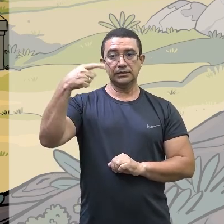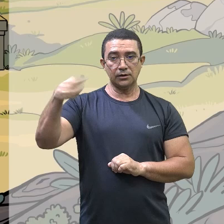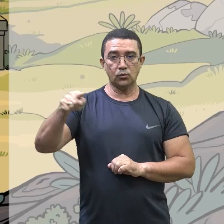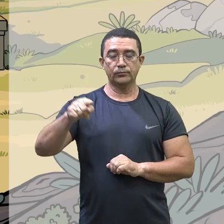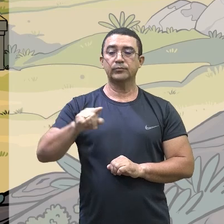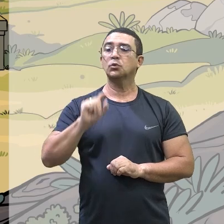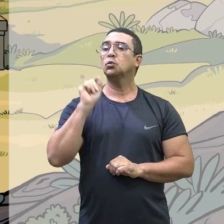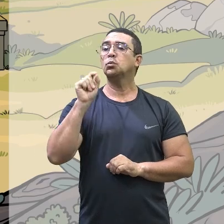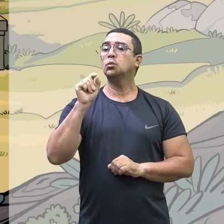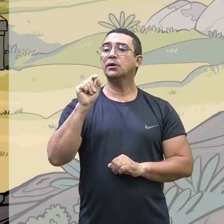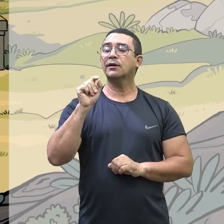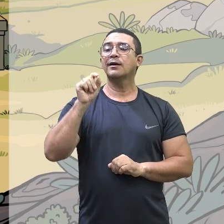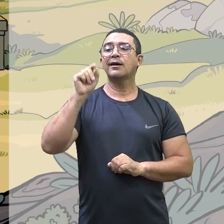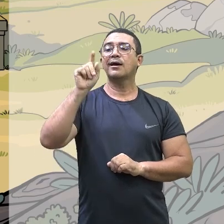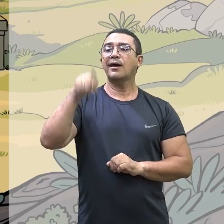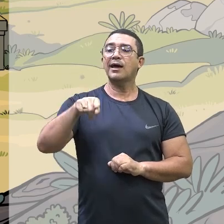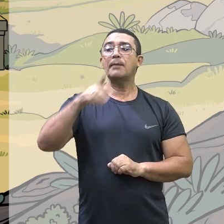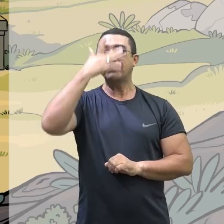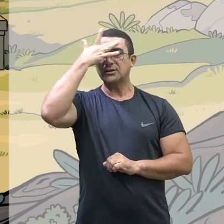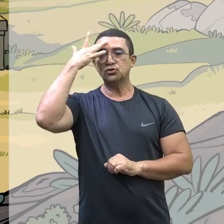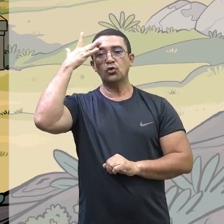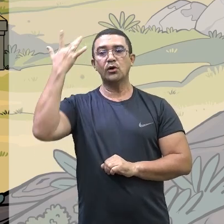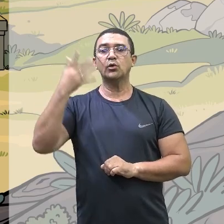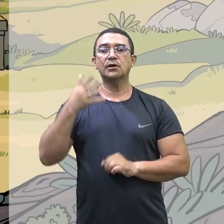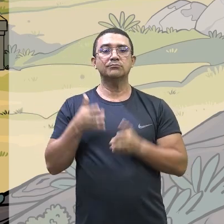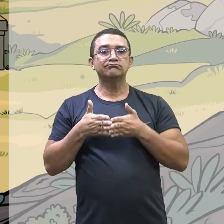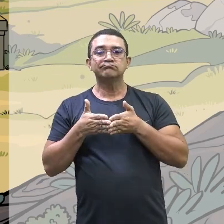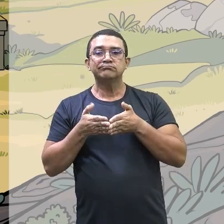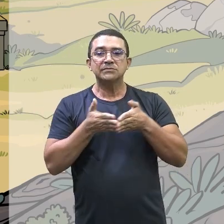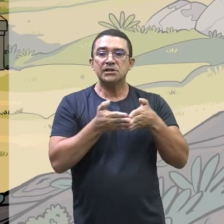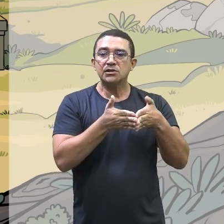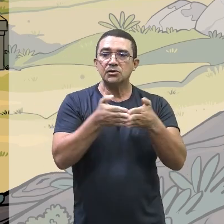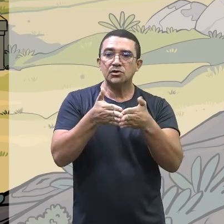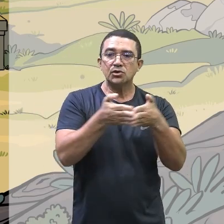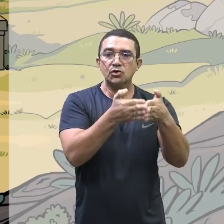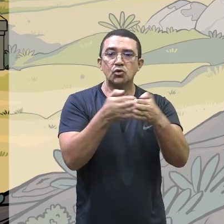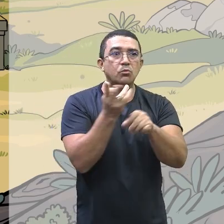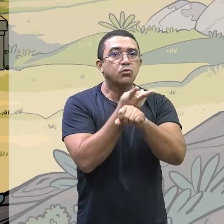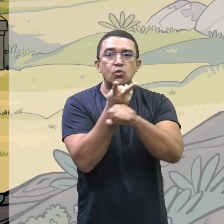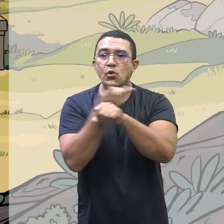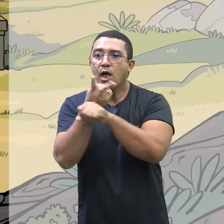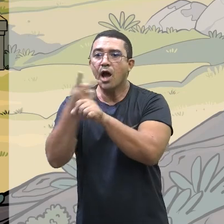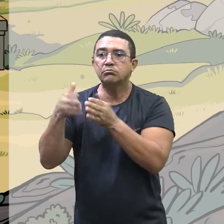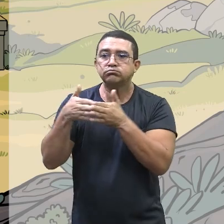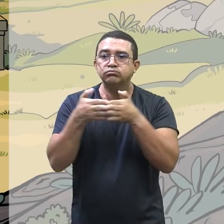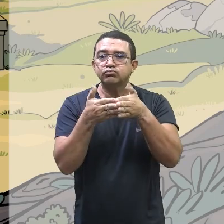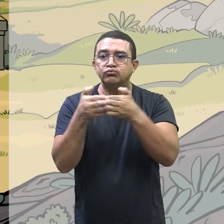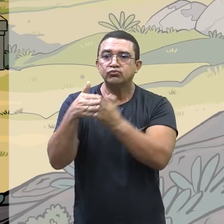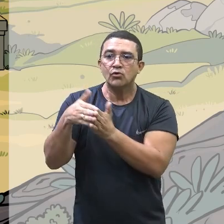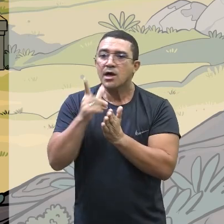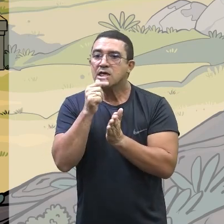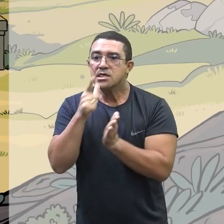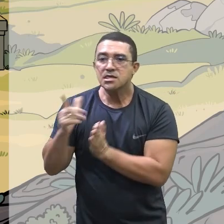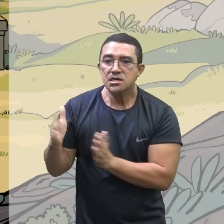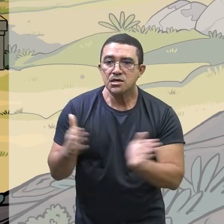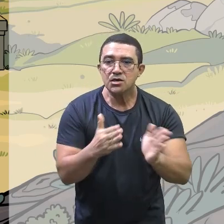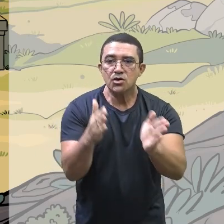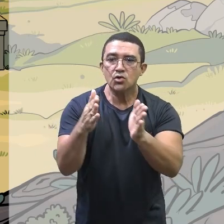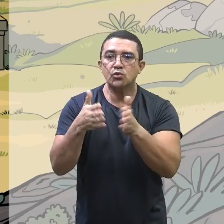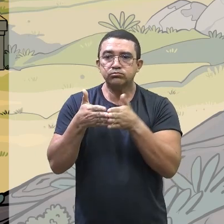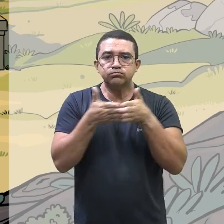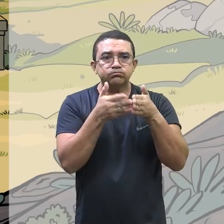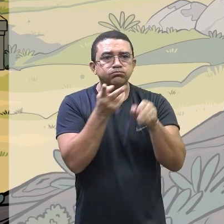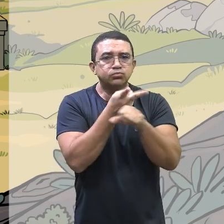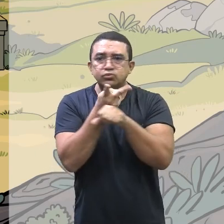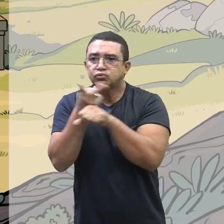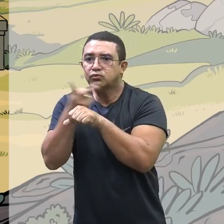que navegava nos rios, comprando, né, o látex produzido e vendendo mercadorias para os seringueiros. Isso, e